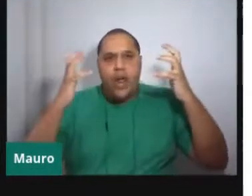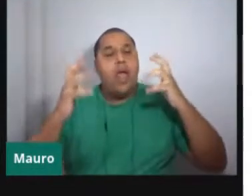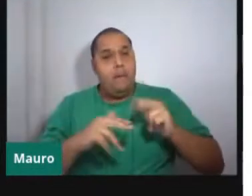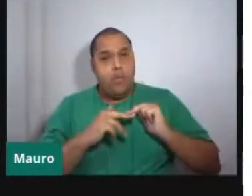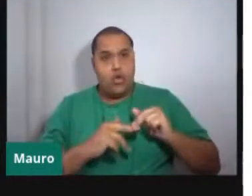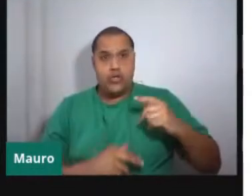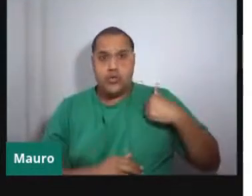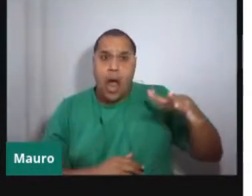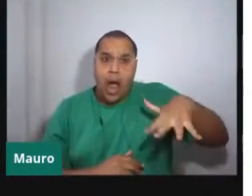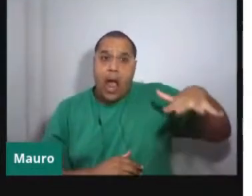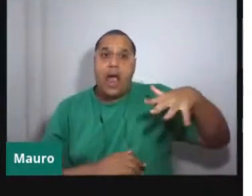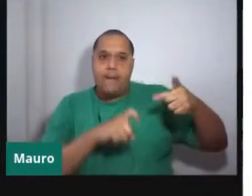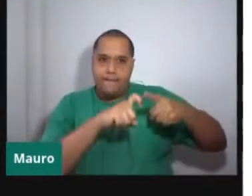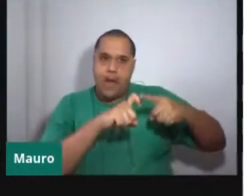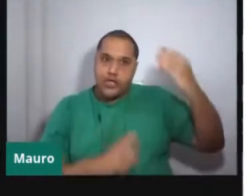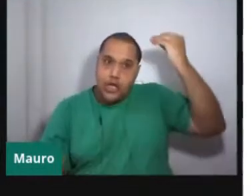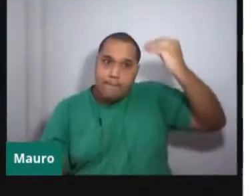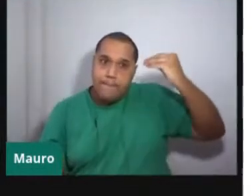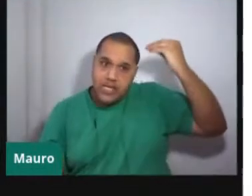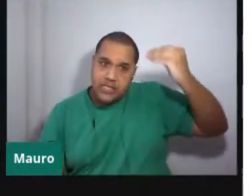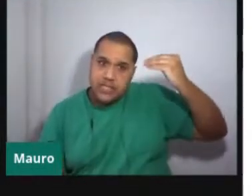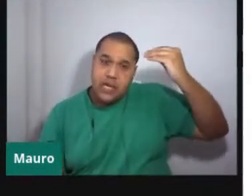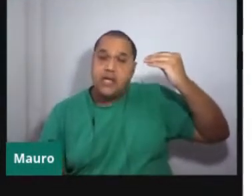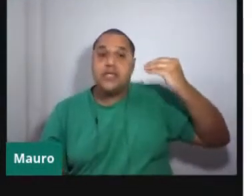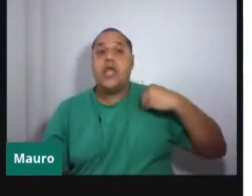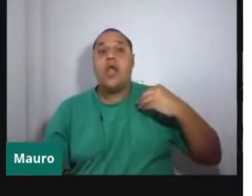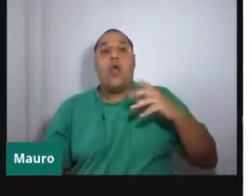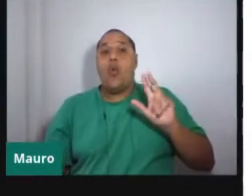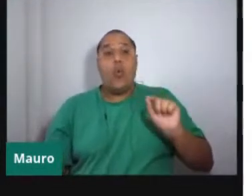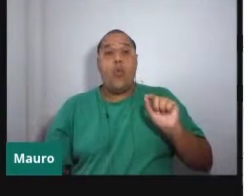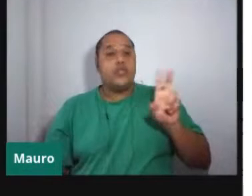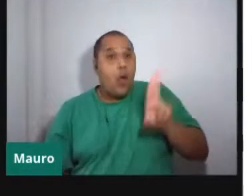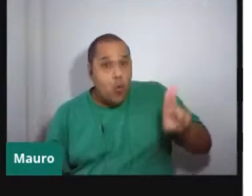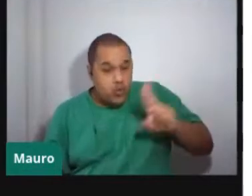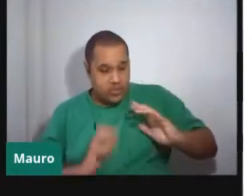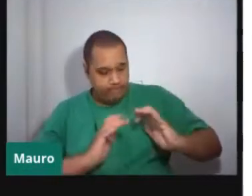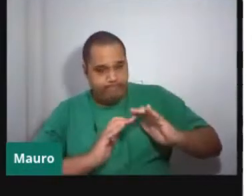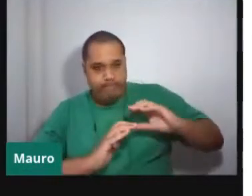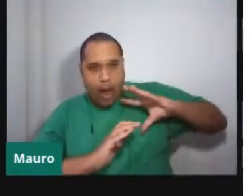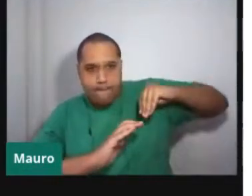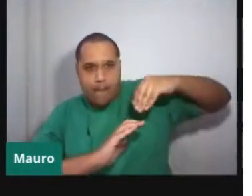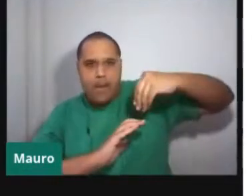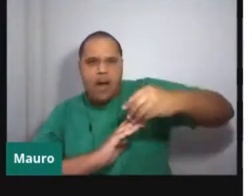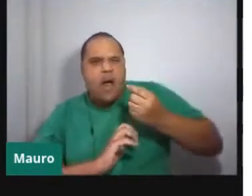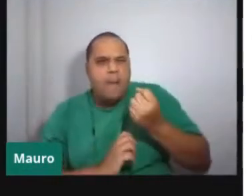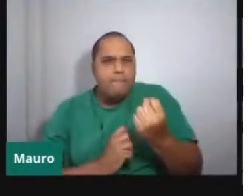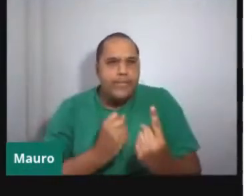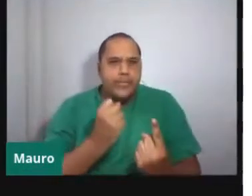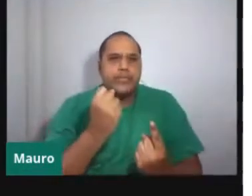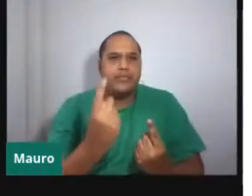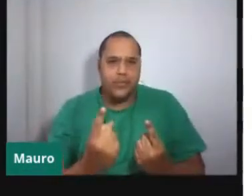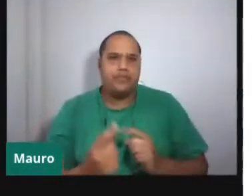utilizar ainda de maneira prática os testes de neuroimagem para o auxílio no diagnóstico. E por quê? Então tem